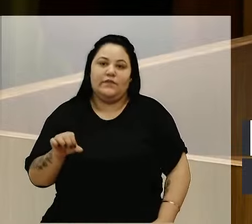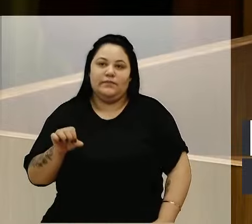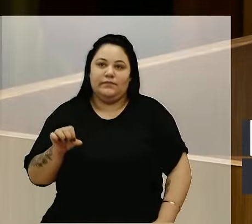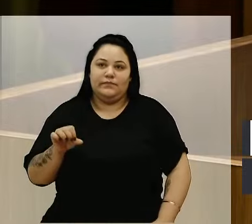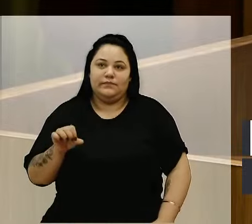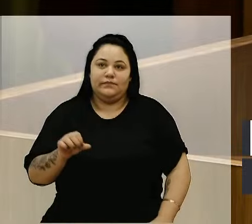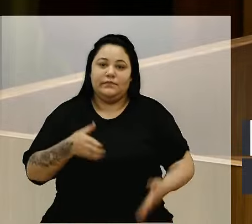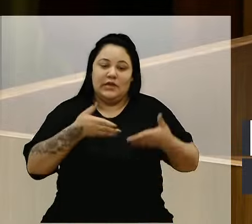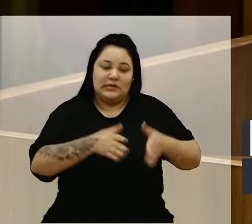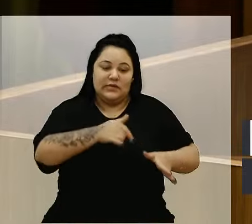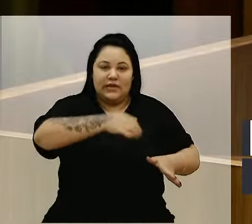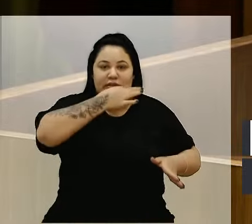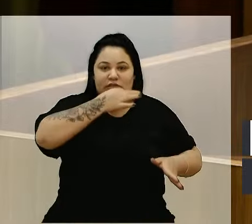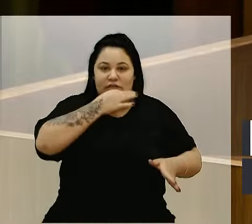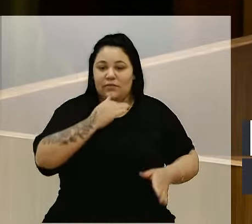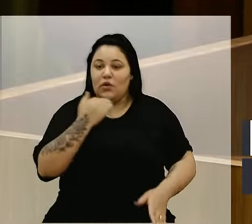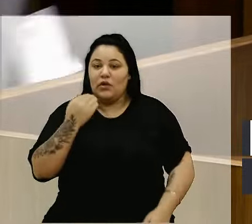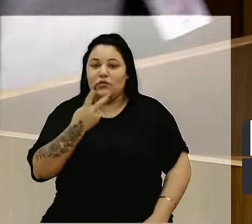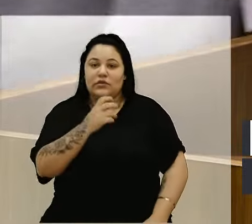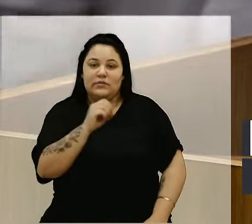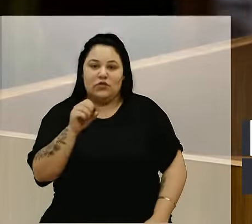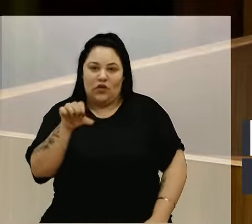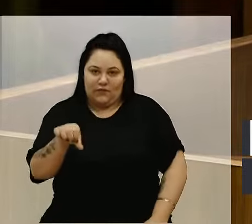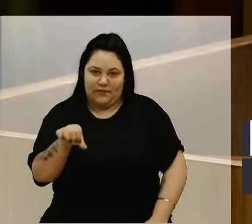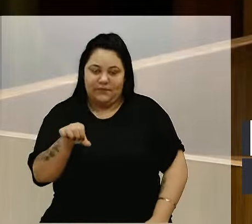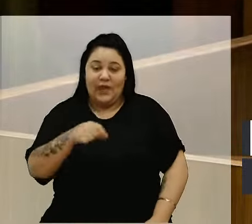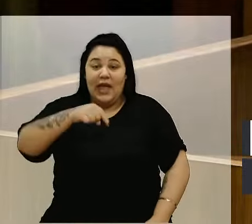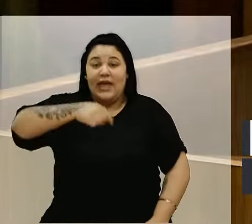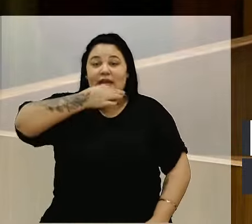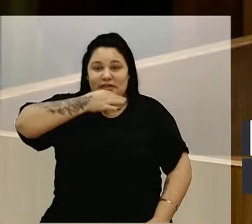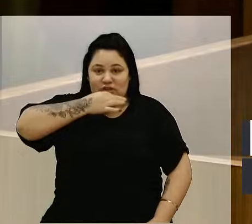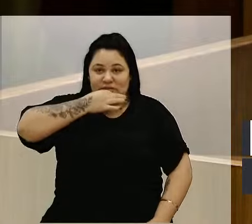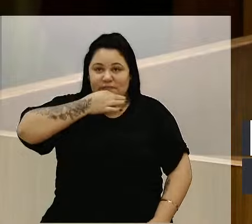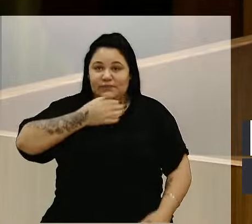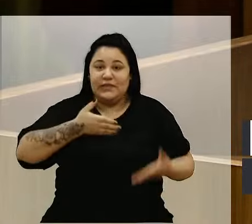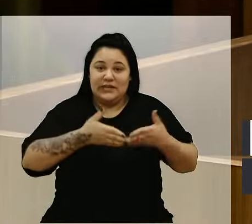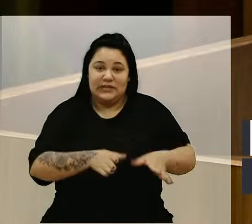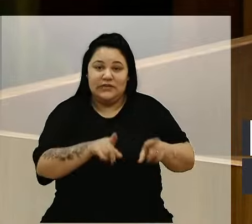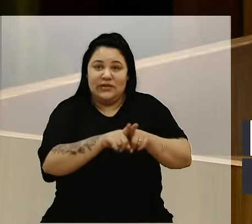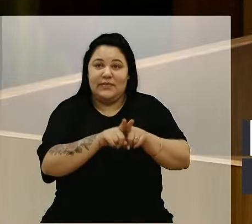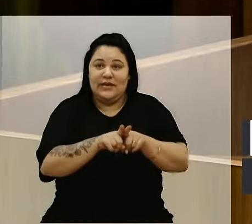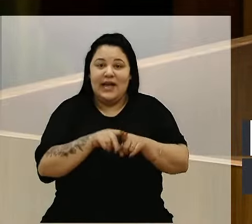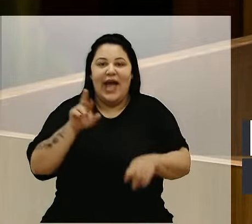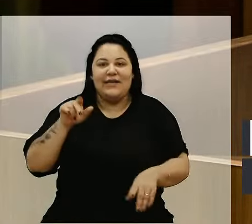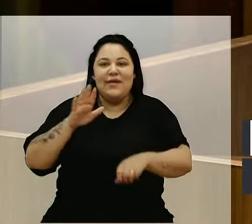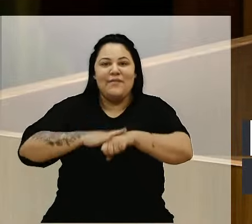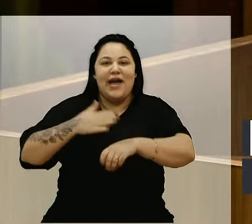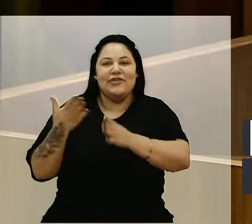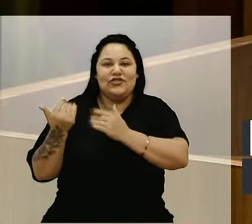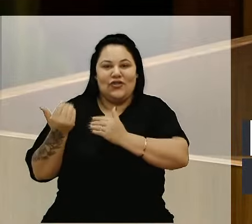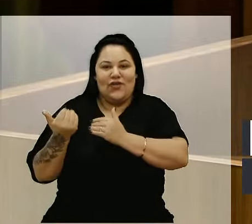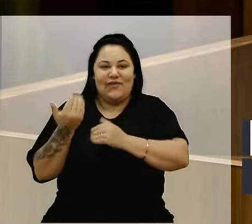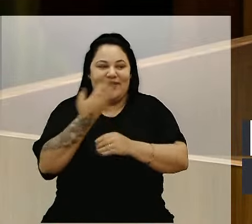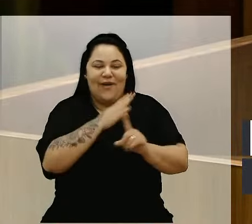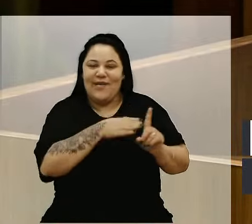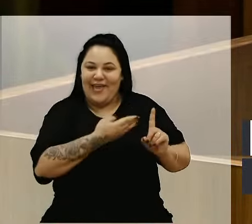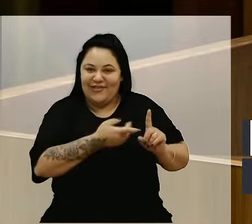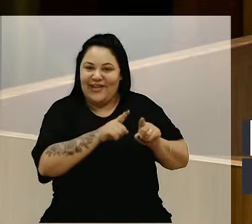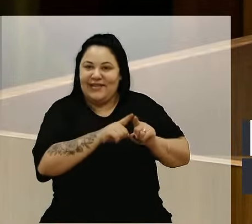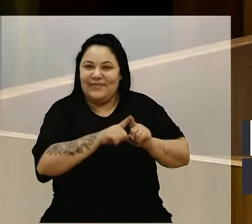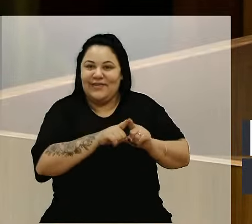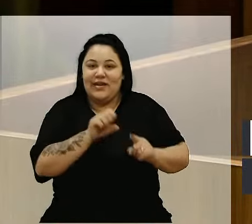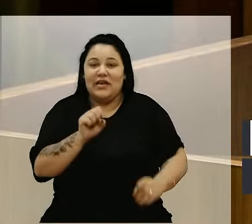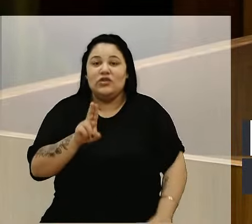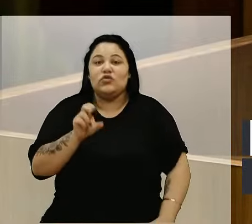aqui em Caxias e falecido em 2009. Em Caxias do Sul, nasceu também a irmã mais nova da nossa homenageada, a